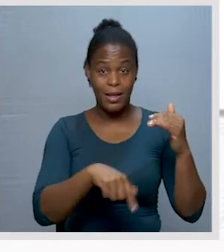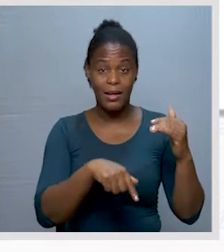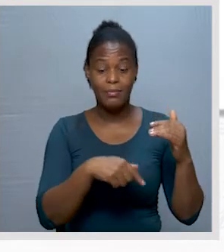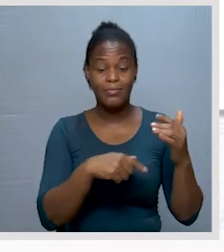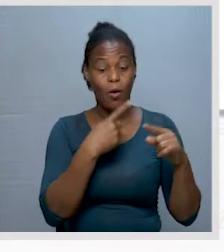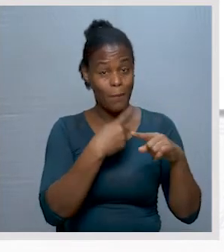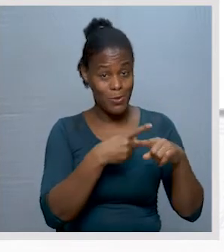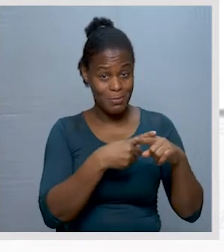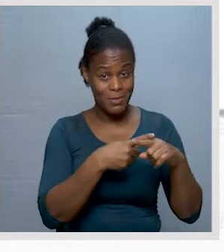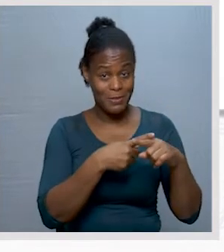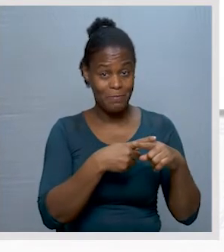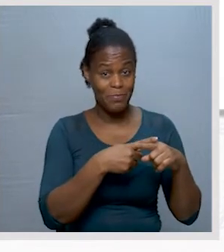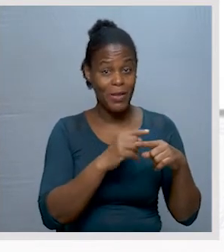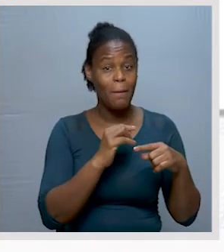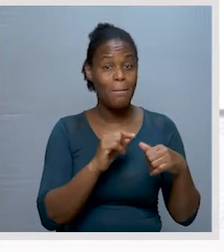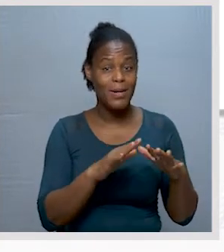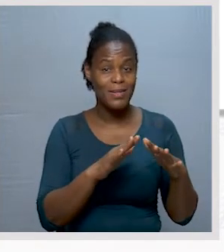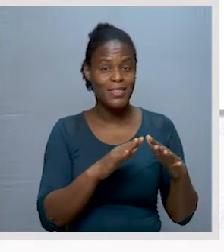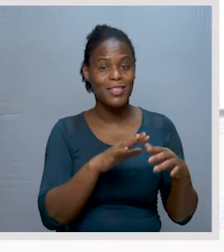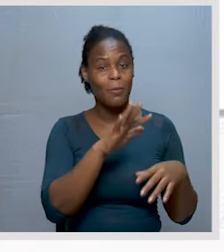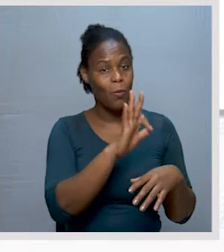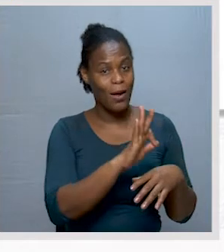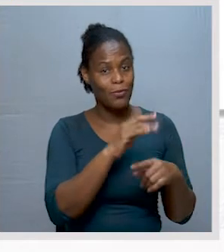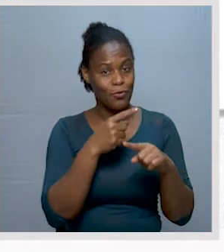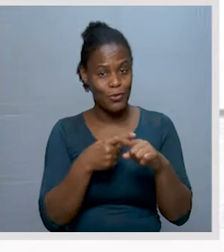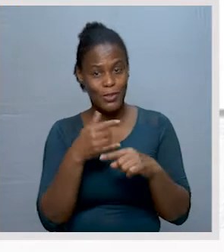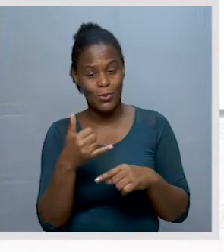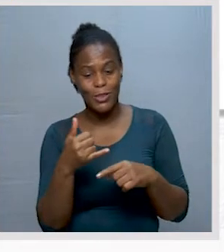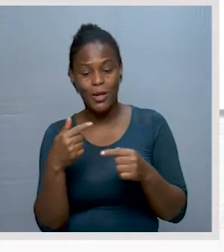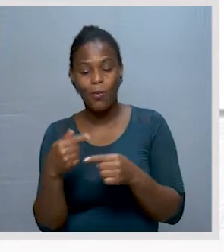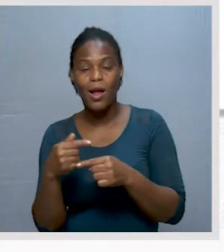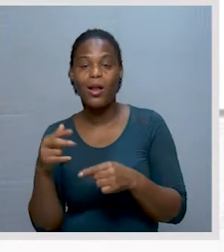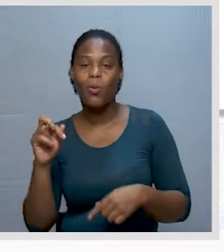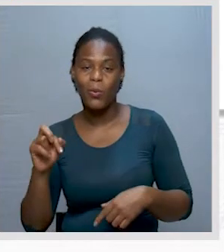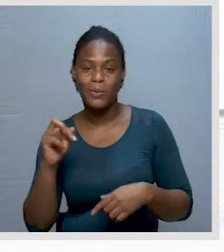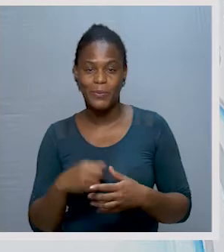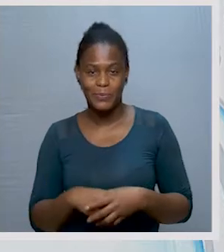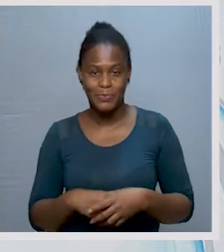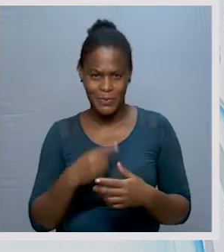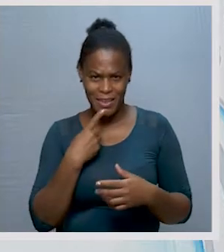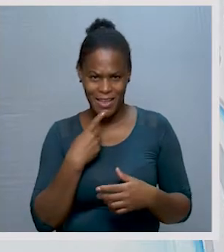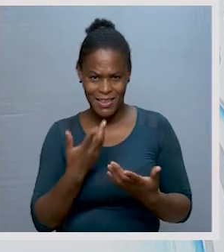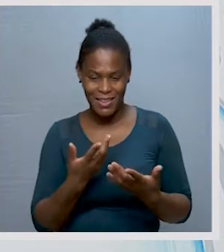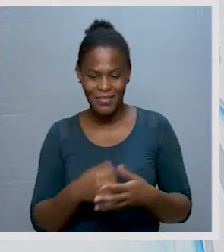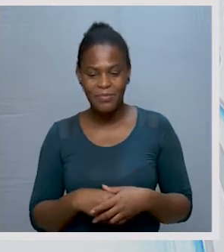a multiplicação, mais concretamente, 4 vezes 2, que dá 8.